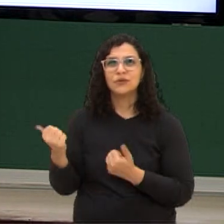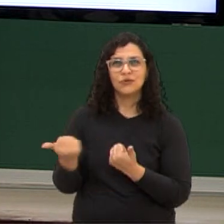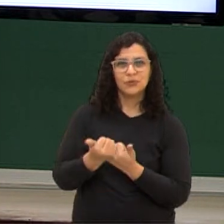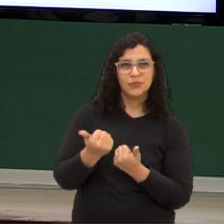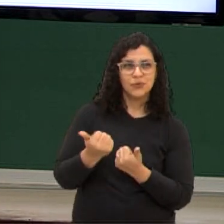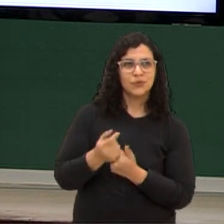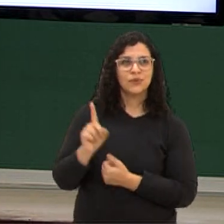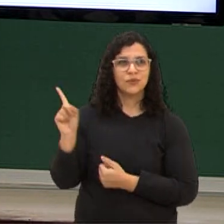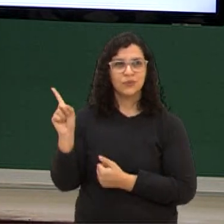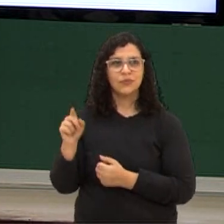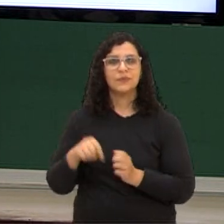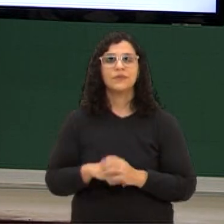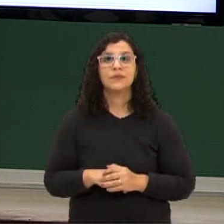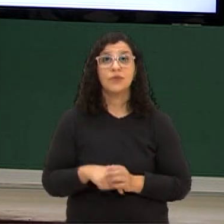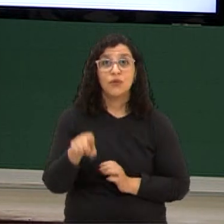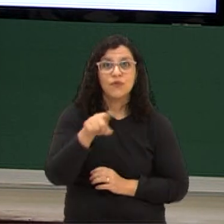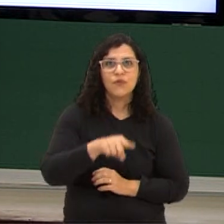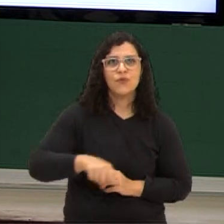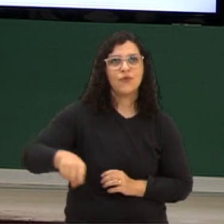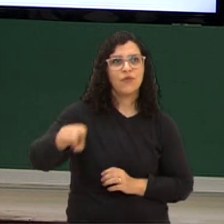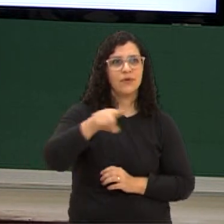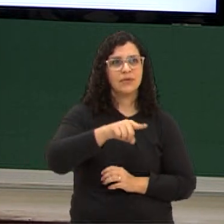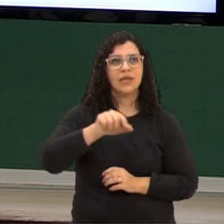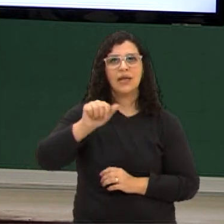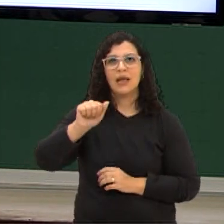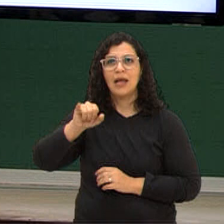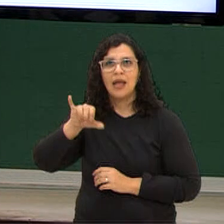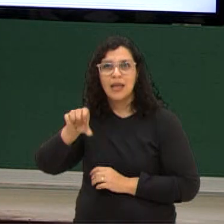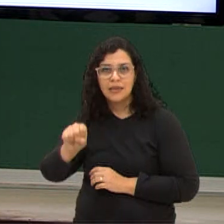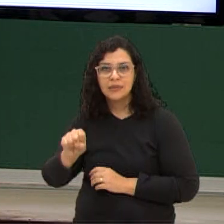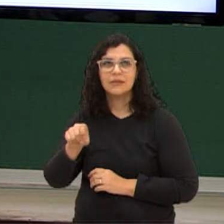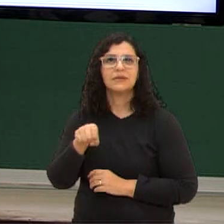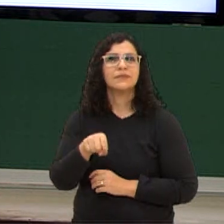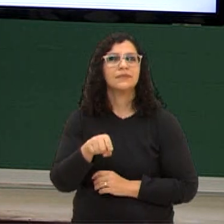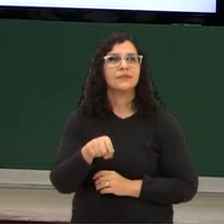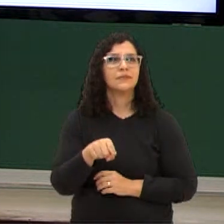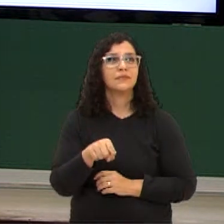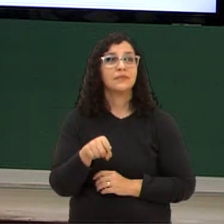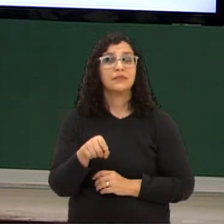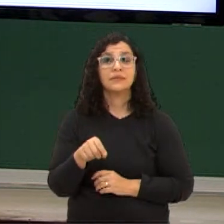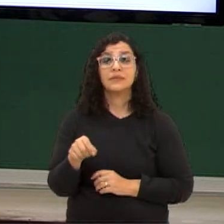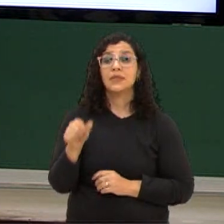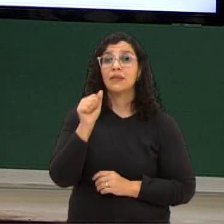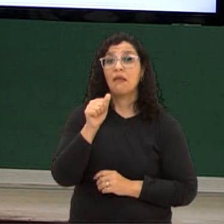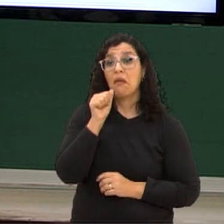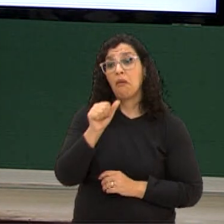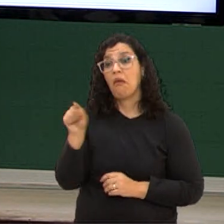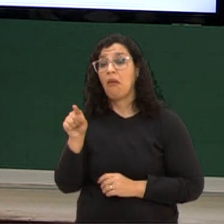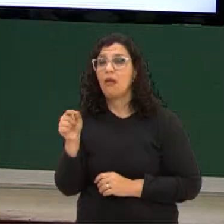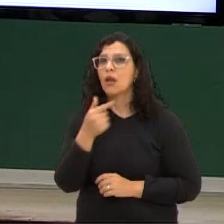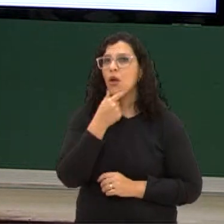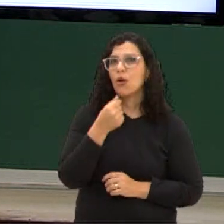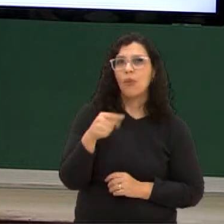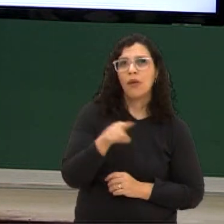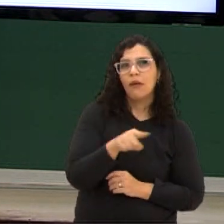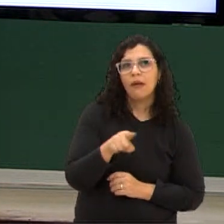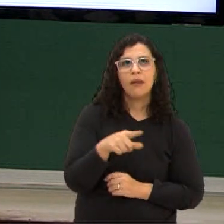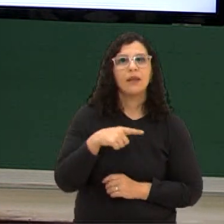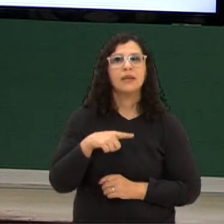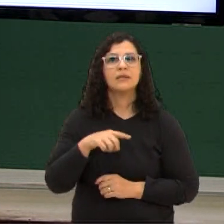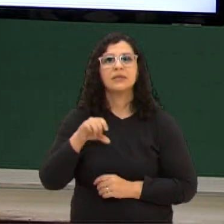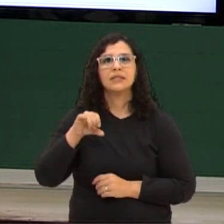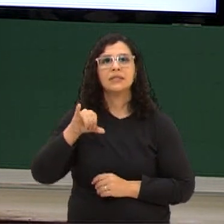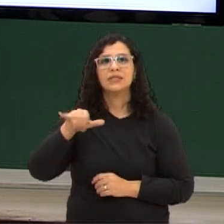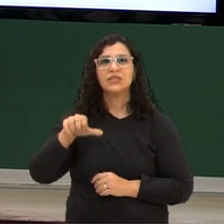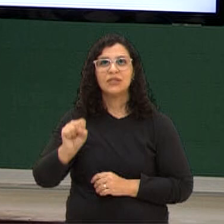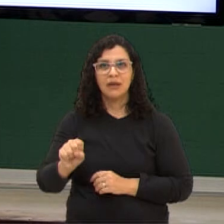dejamos. Nós deixamos. Vosotros dejáis. Vosotros deixais. Ellos, ellas,